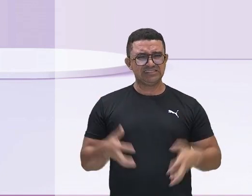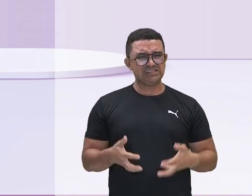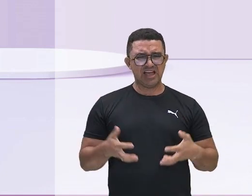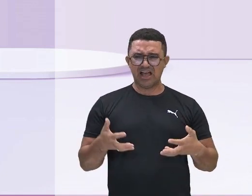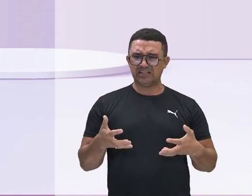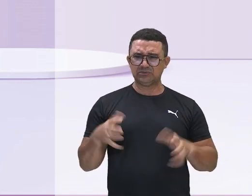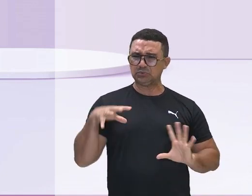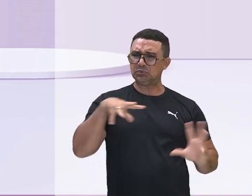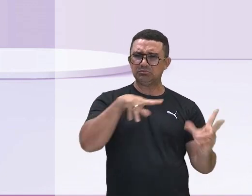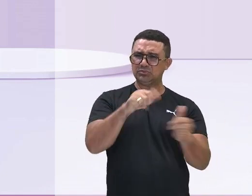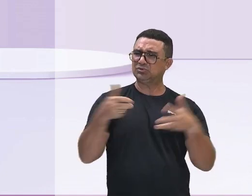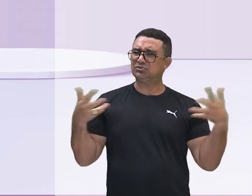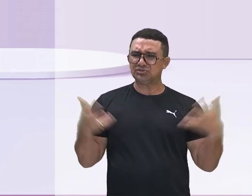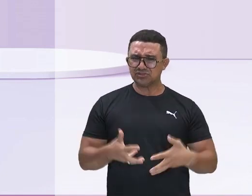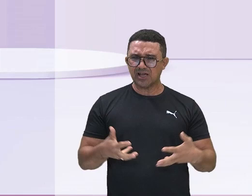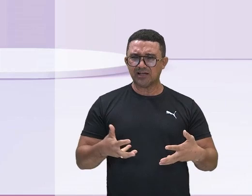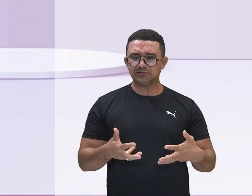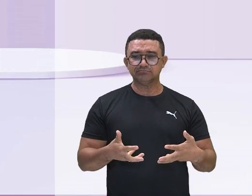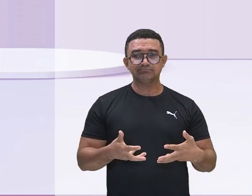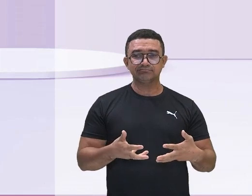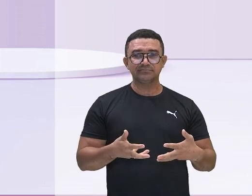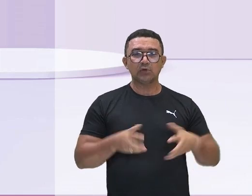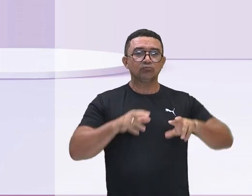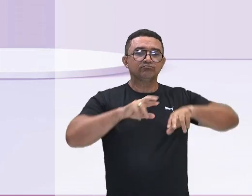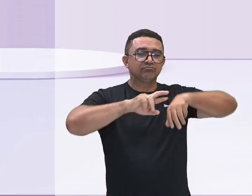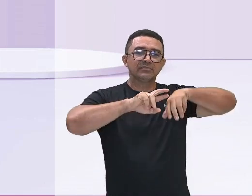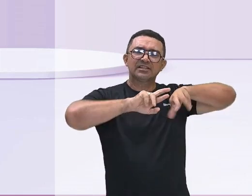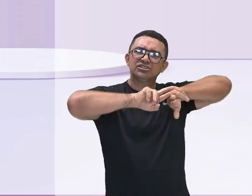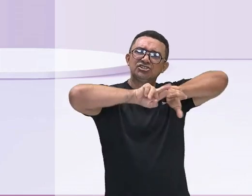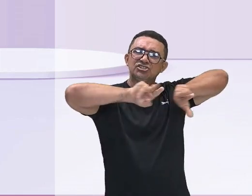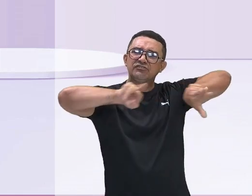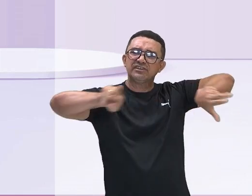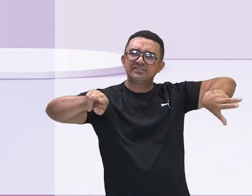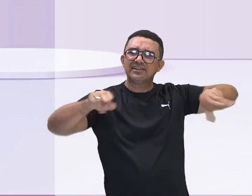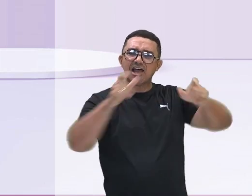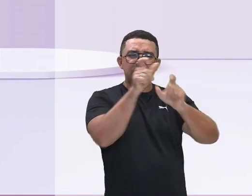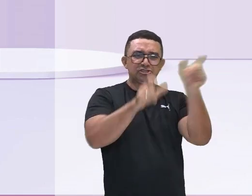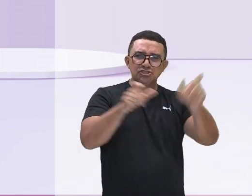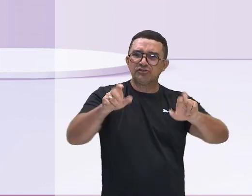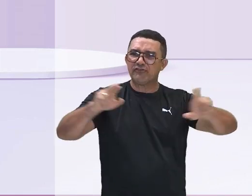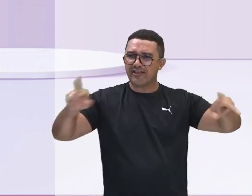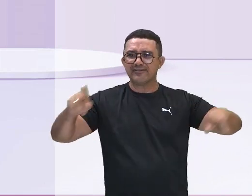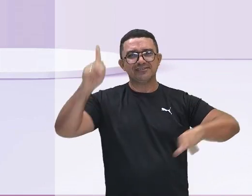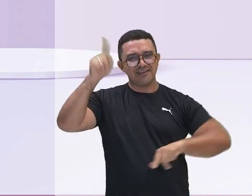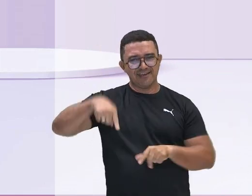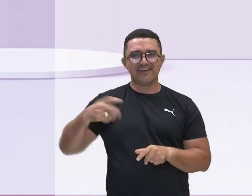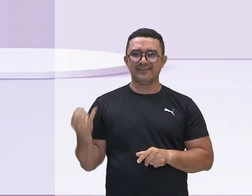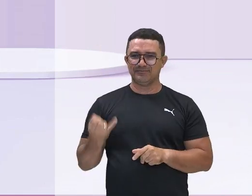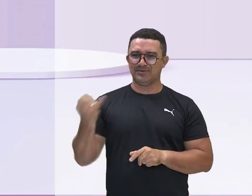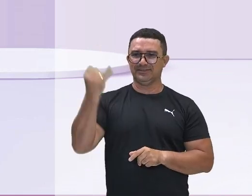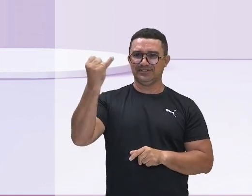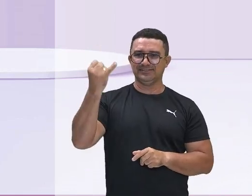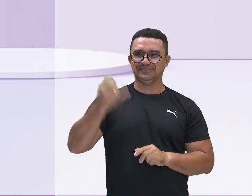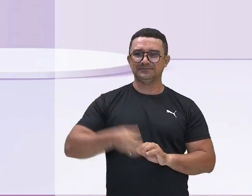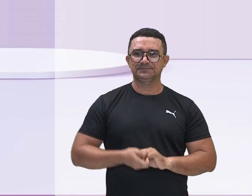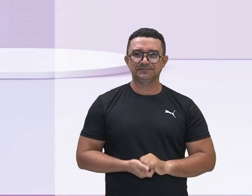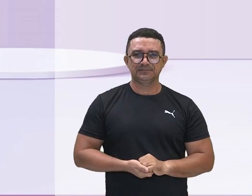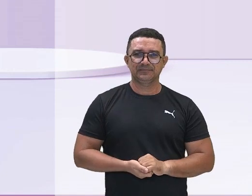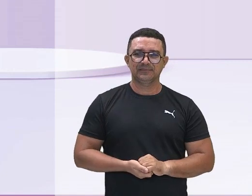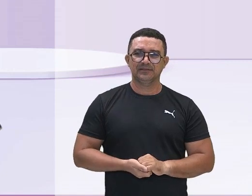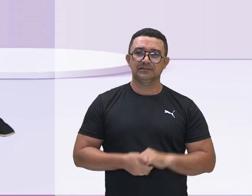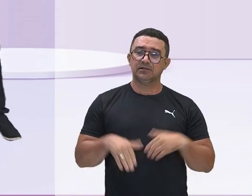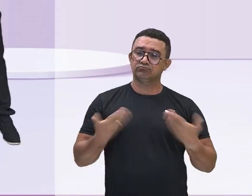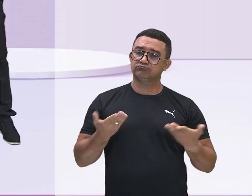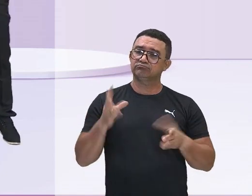mundo seria chato. Então, ter essa diversidade é muito importante. Só que dentro deste contexto, dessa